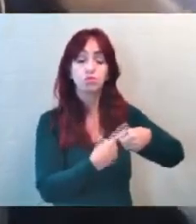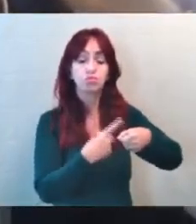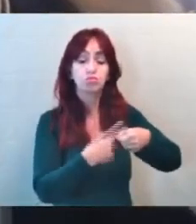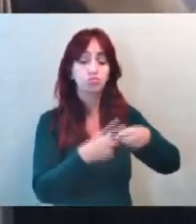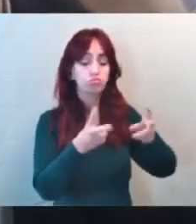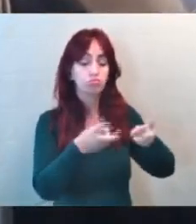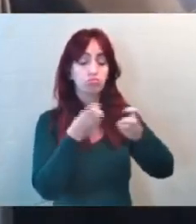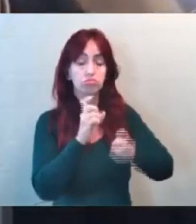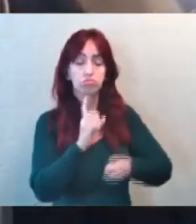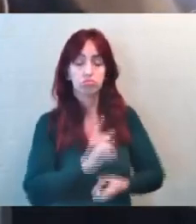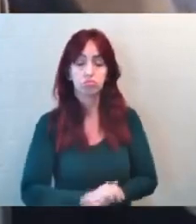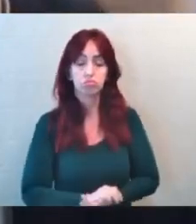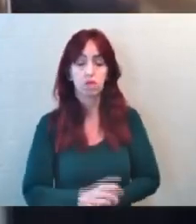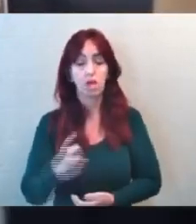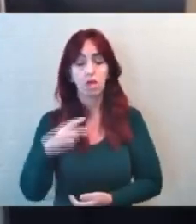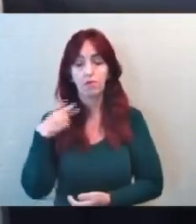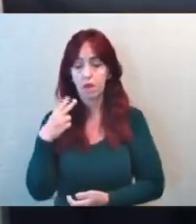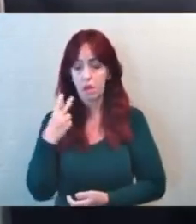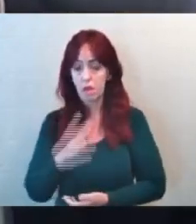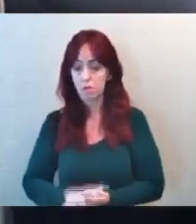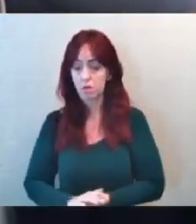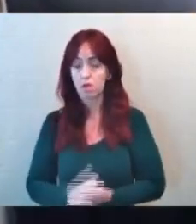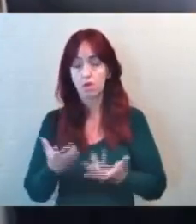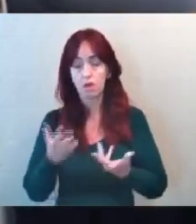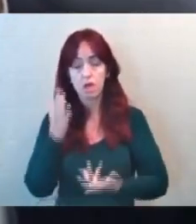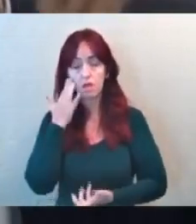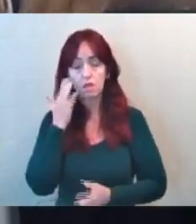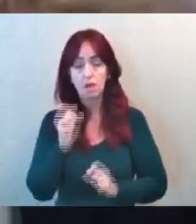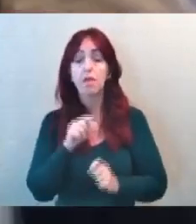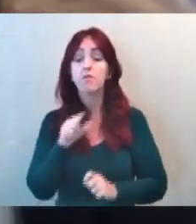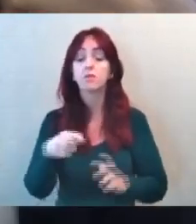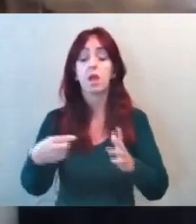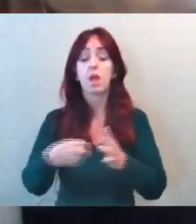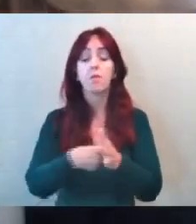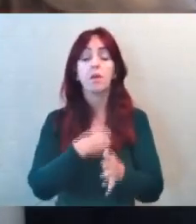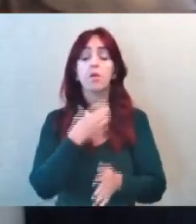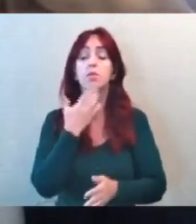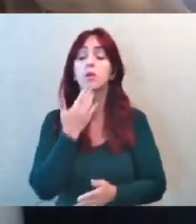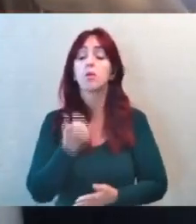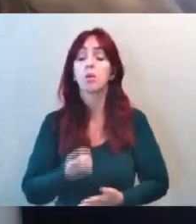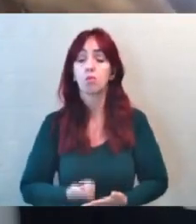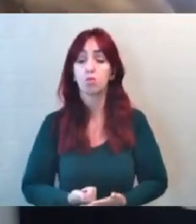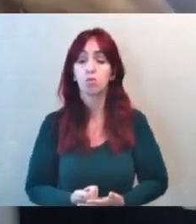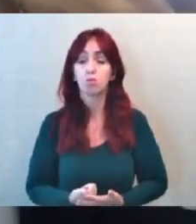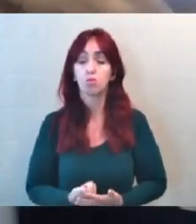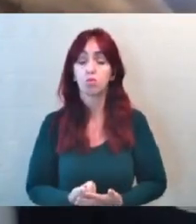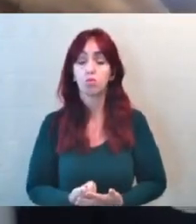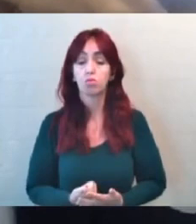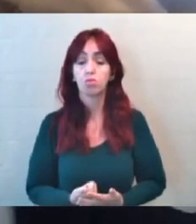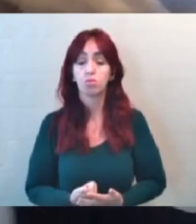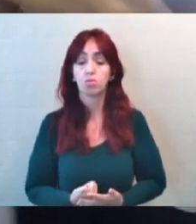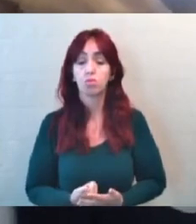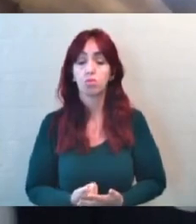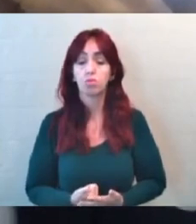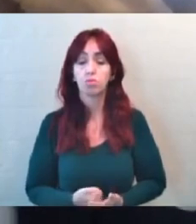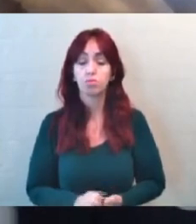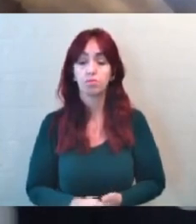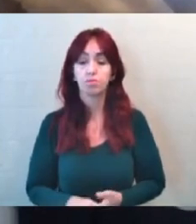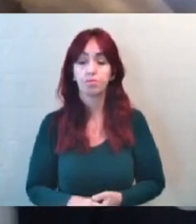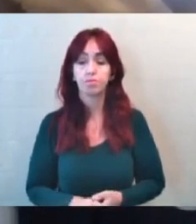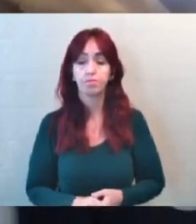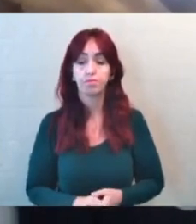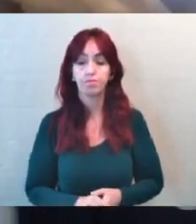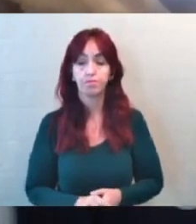Tá. Vereador, eu só queria saber qual é a pergunta específica que o senhor está fazendo para mim.